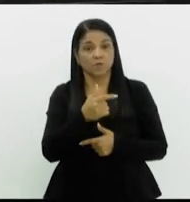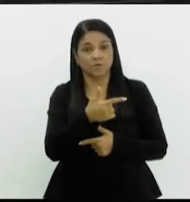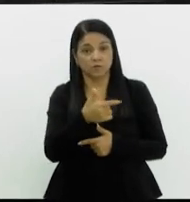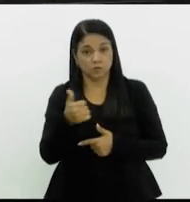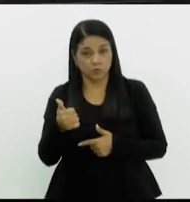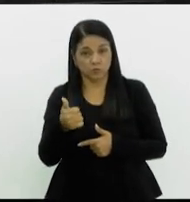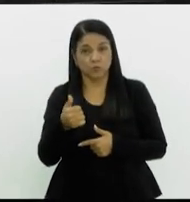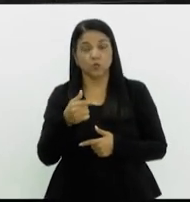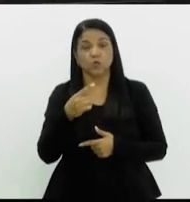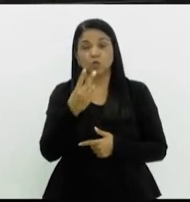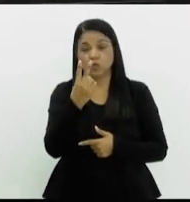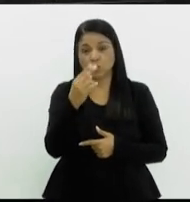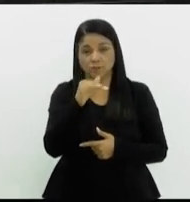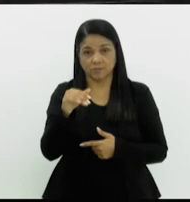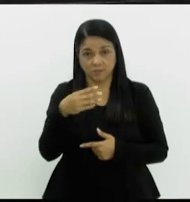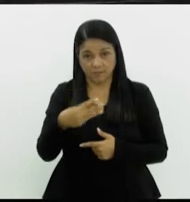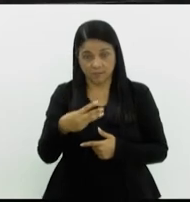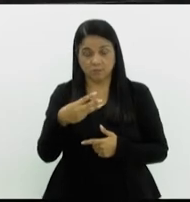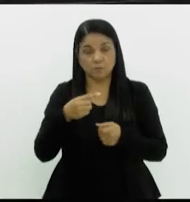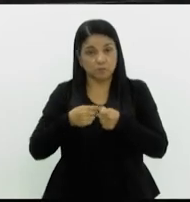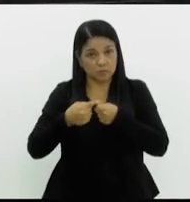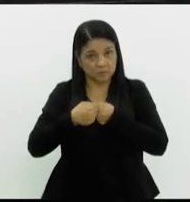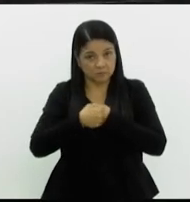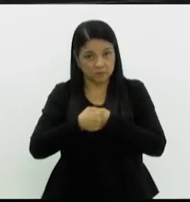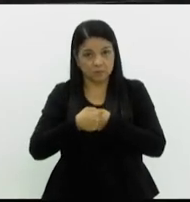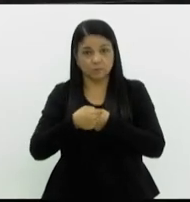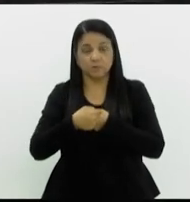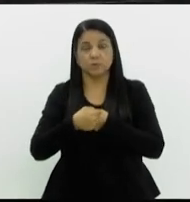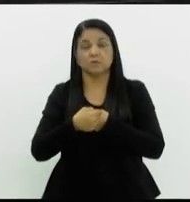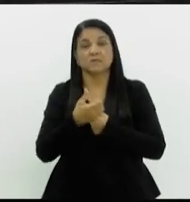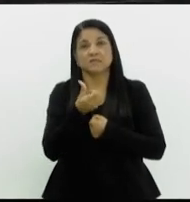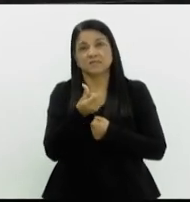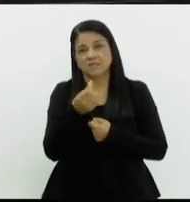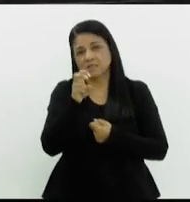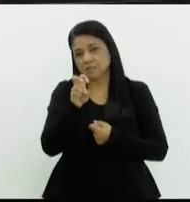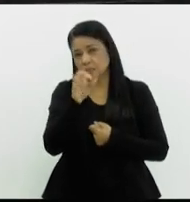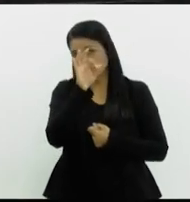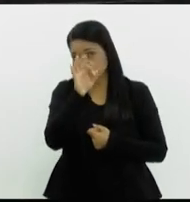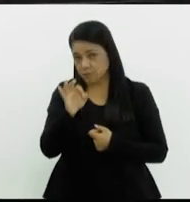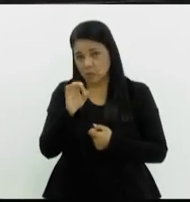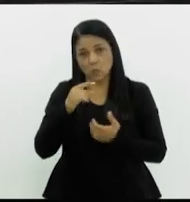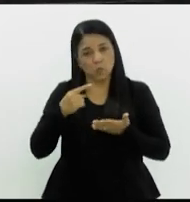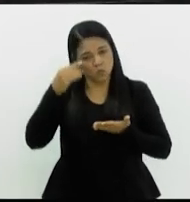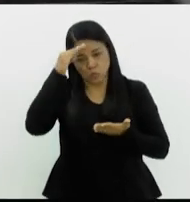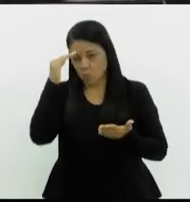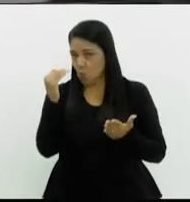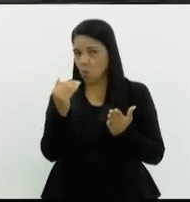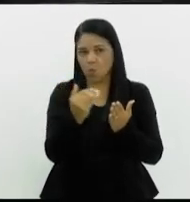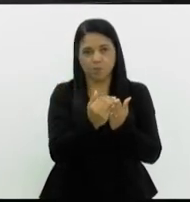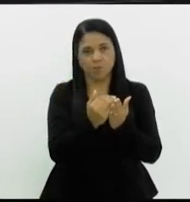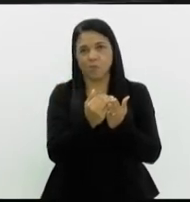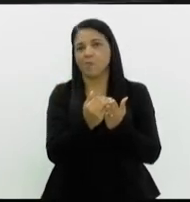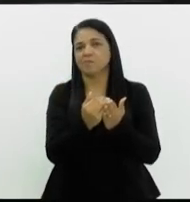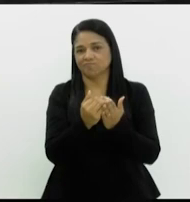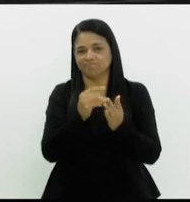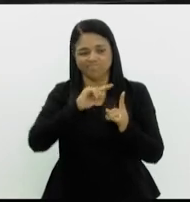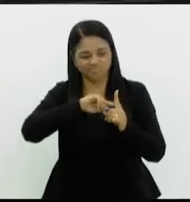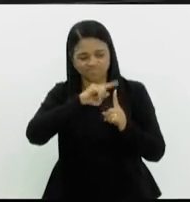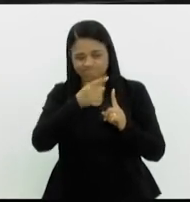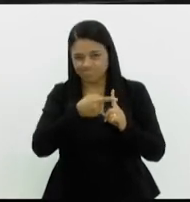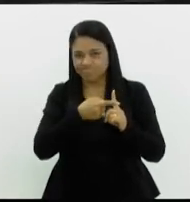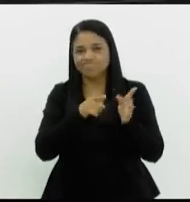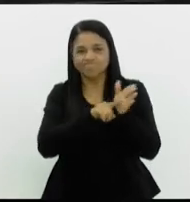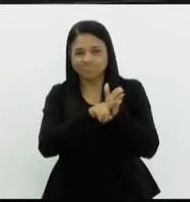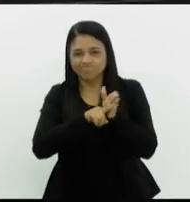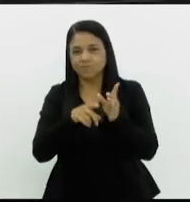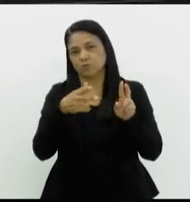quase 2/3 dos municípios brasileiros, ou seja, 65%, não cumpriram a meta de pré-natal adequado no